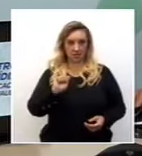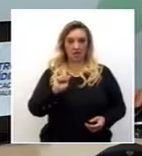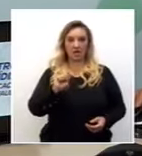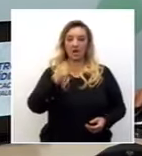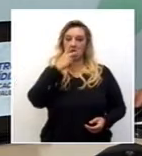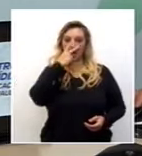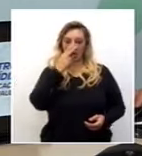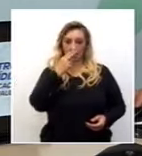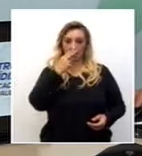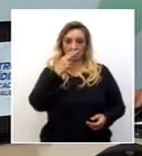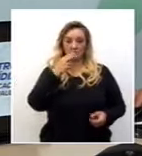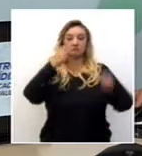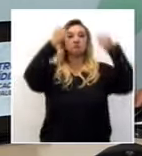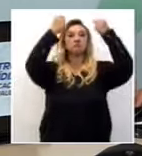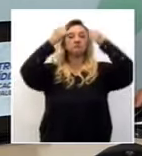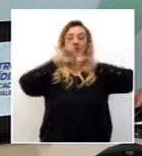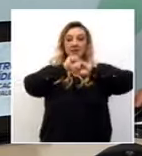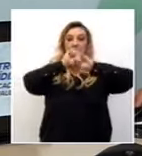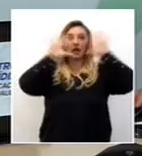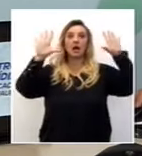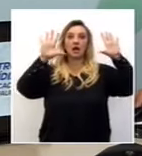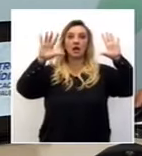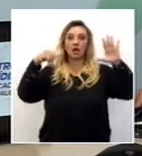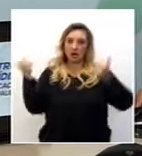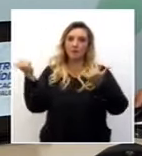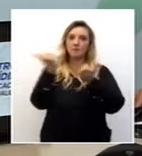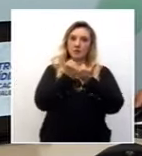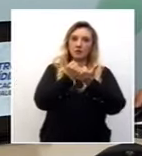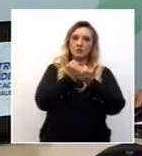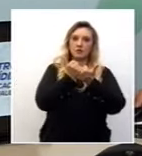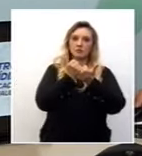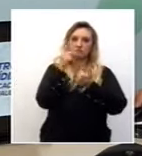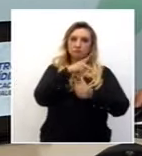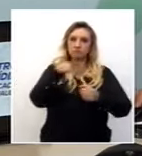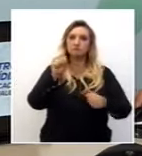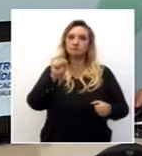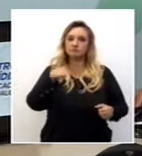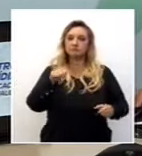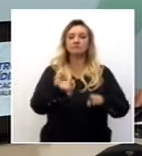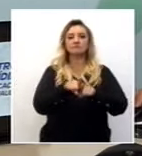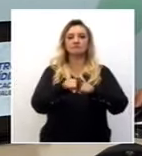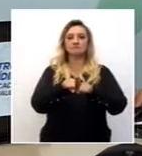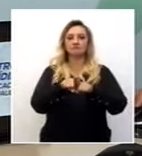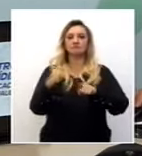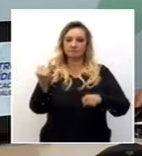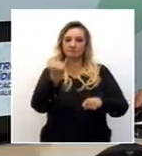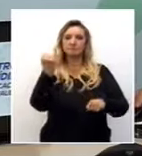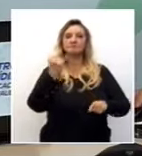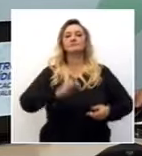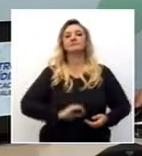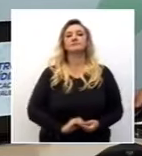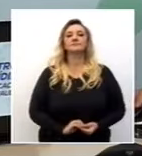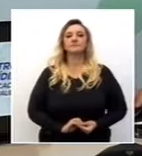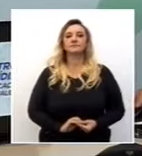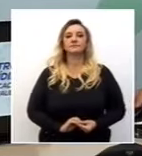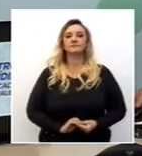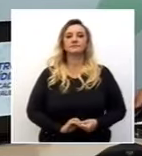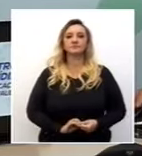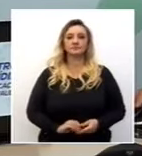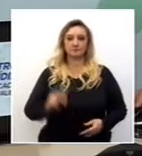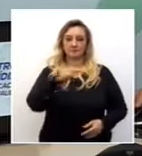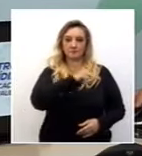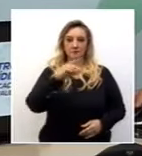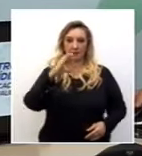acha que é esclarecedor, e eu apoio para os professores também, né? Que é importante essa parte também, né?